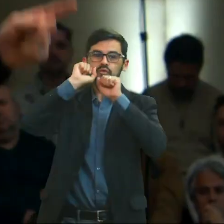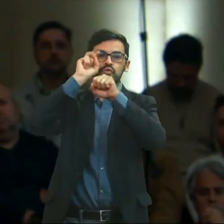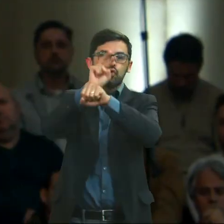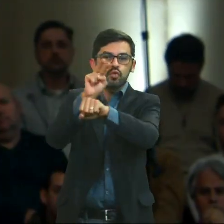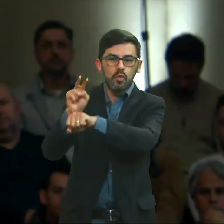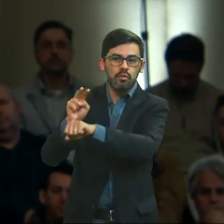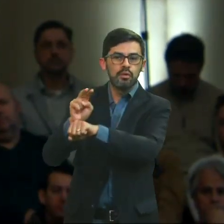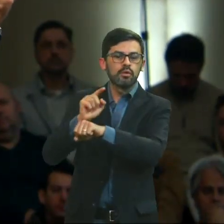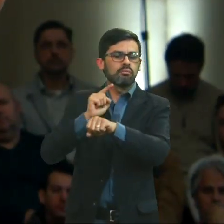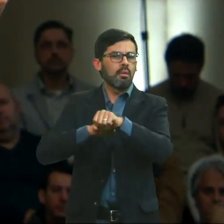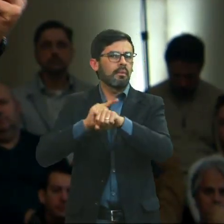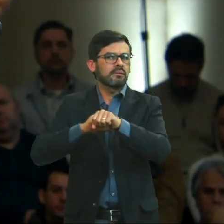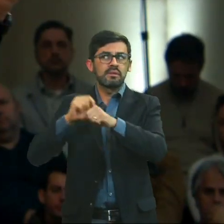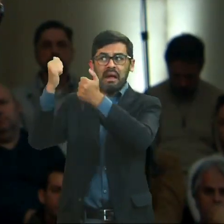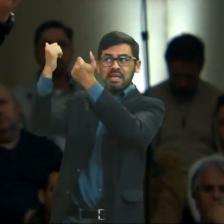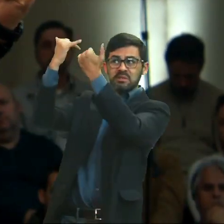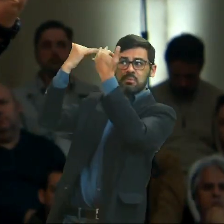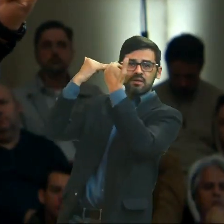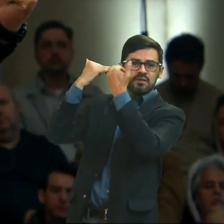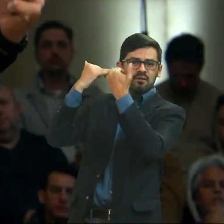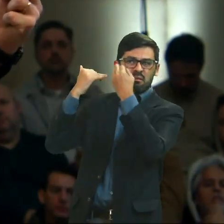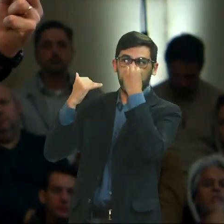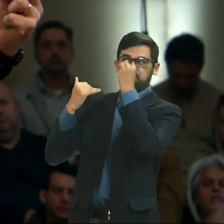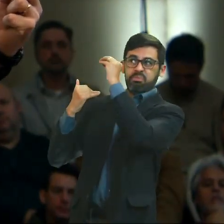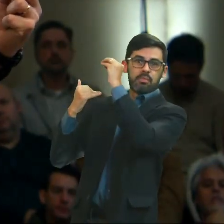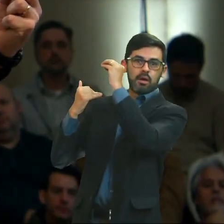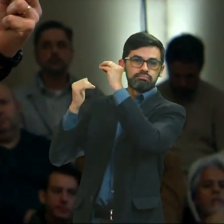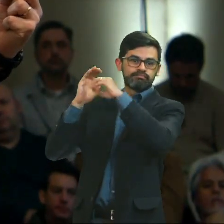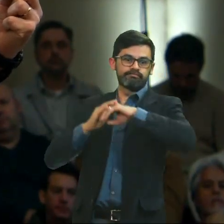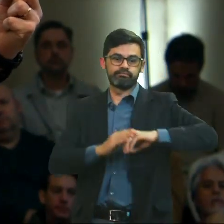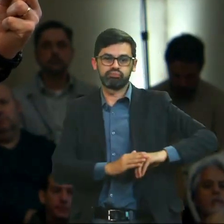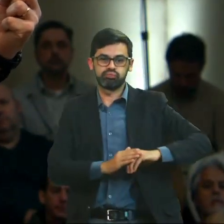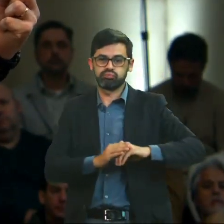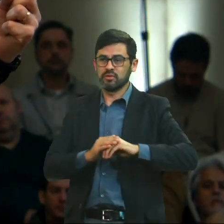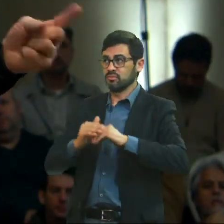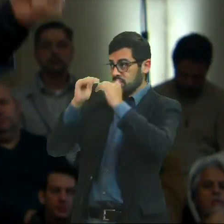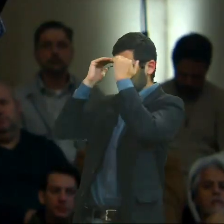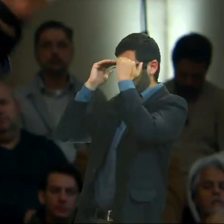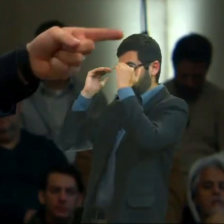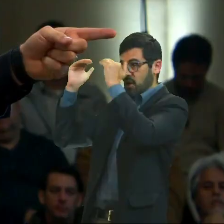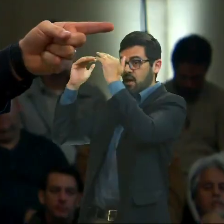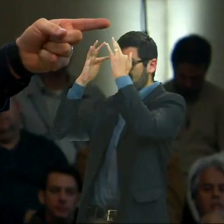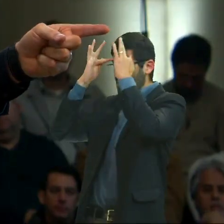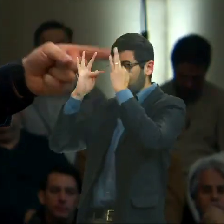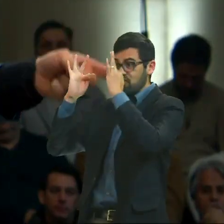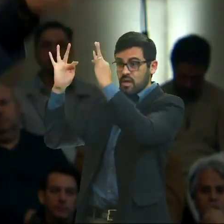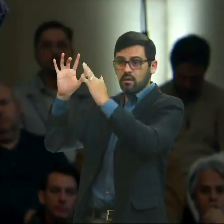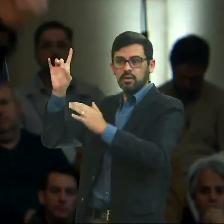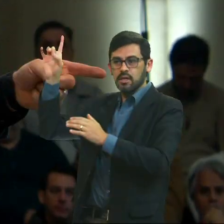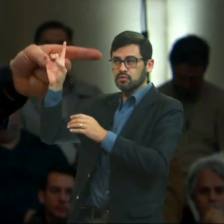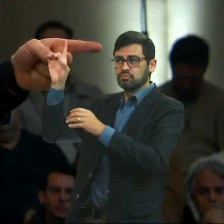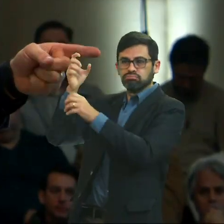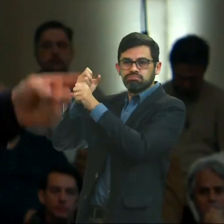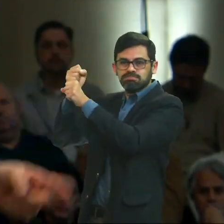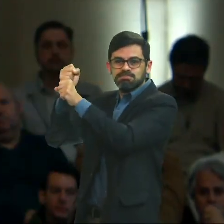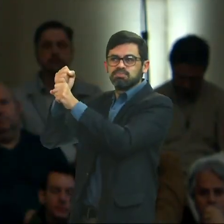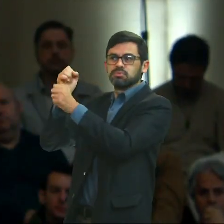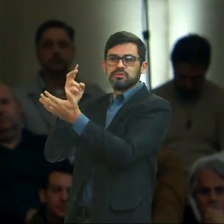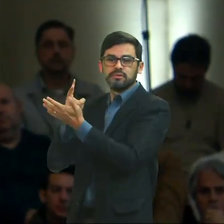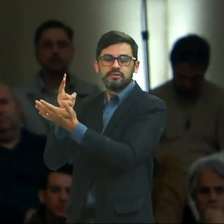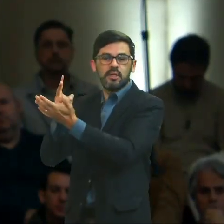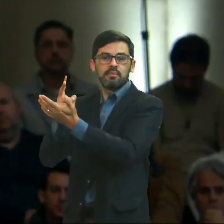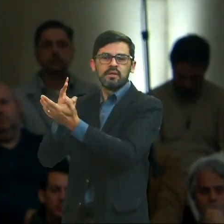Na hora da bênção, não vire as costas para Deus. Seja fiel no pouco e no muito,